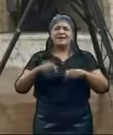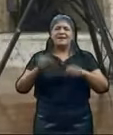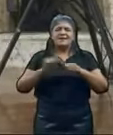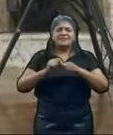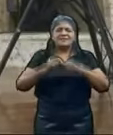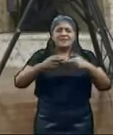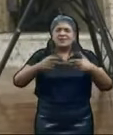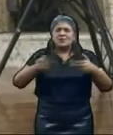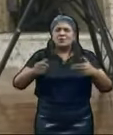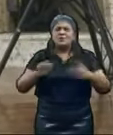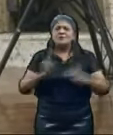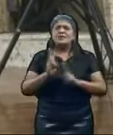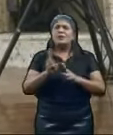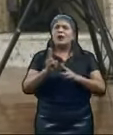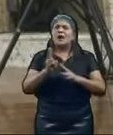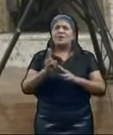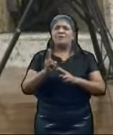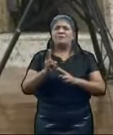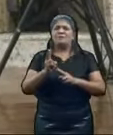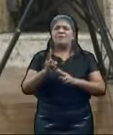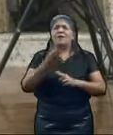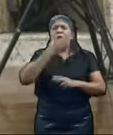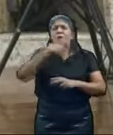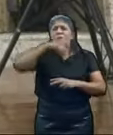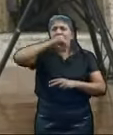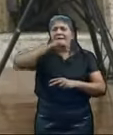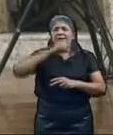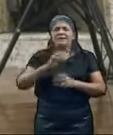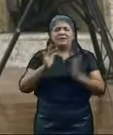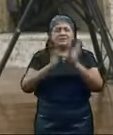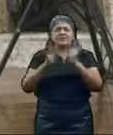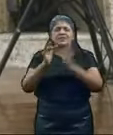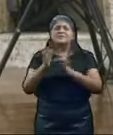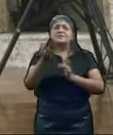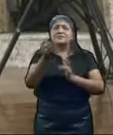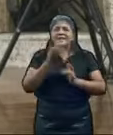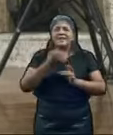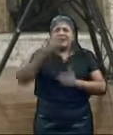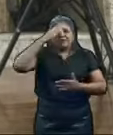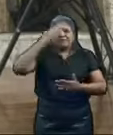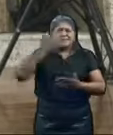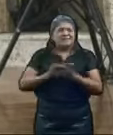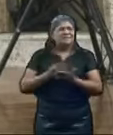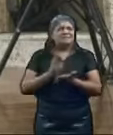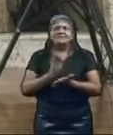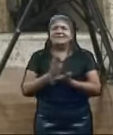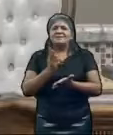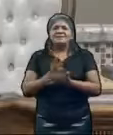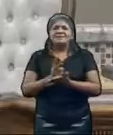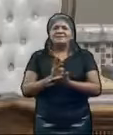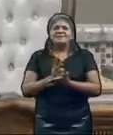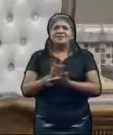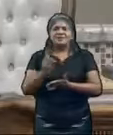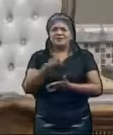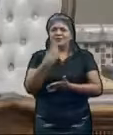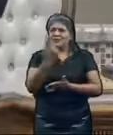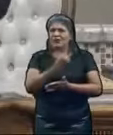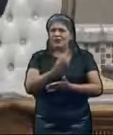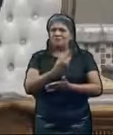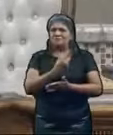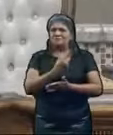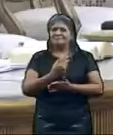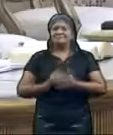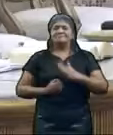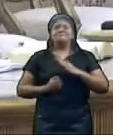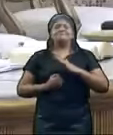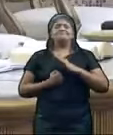tô fazendo obedecendo o pai que me enviou e realizando o seu trabalho a sua obra a sua vontade aí Perguntaram para